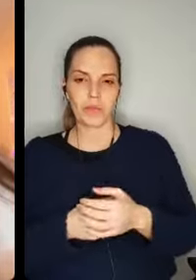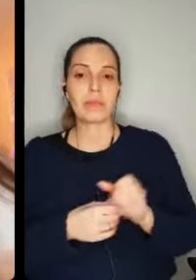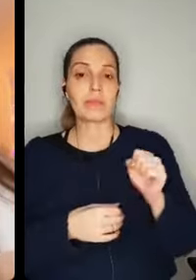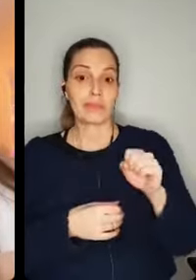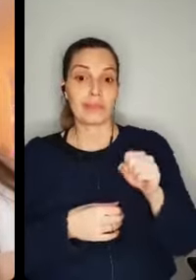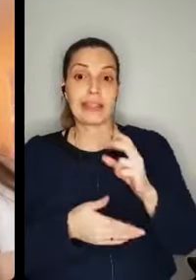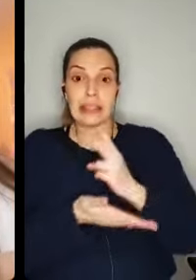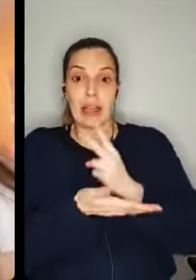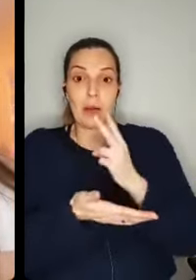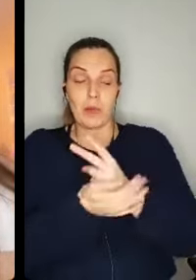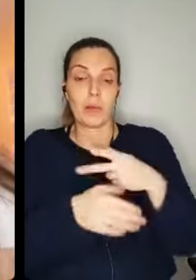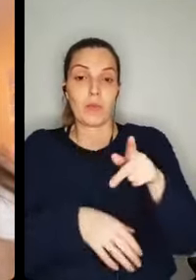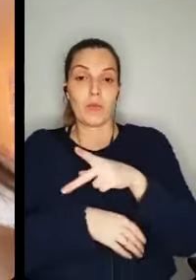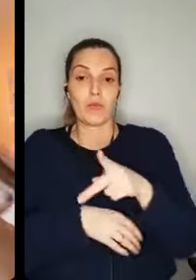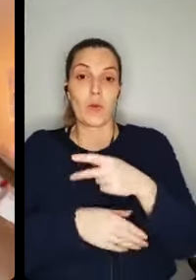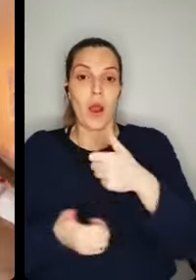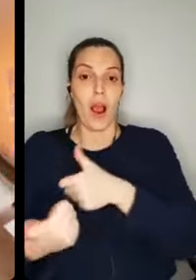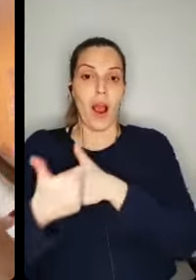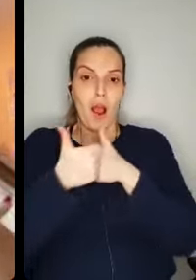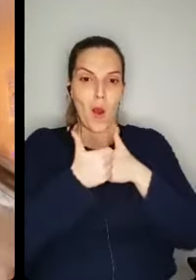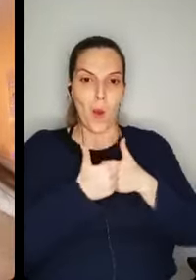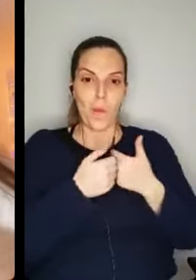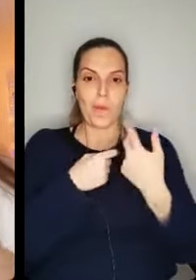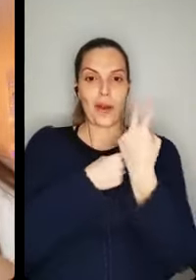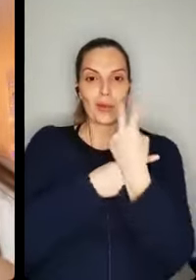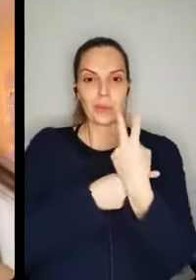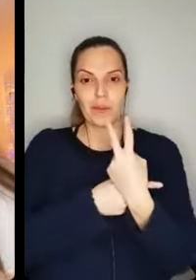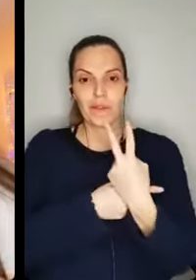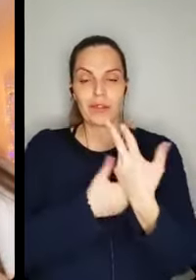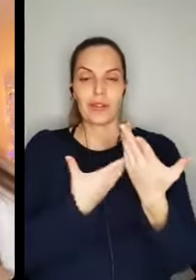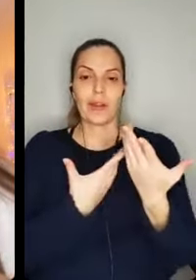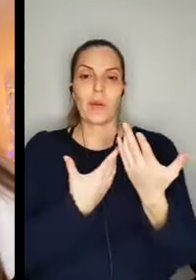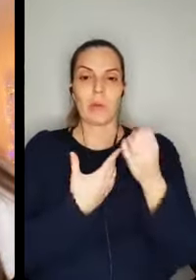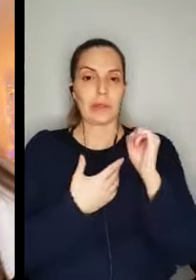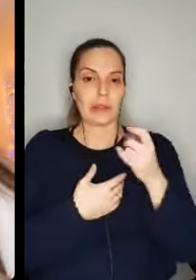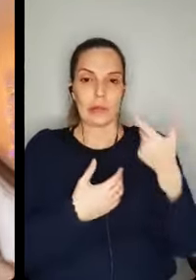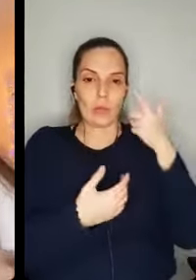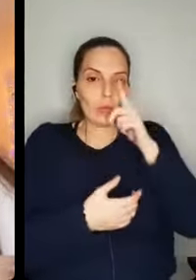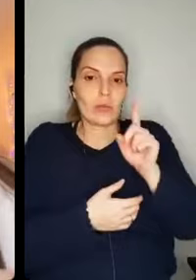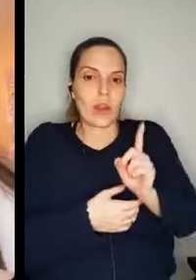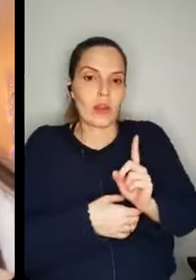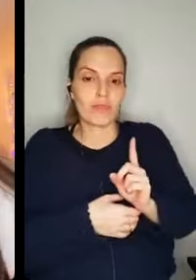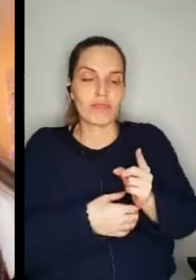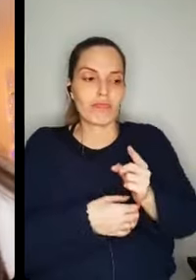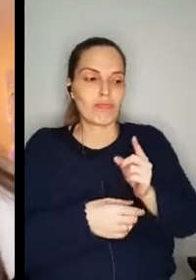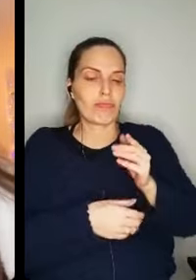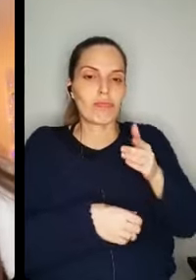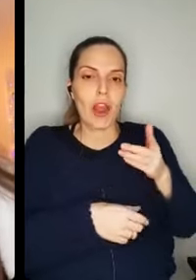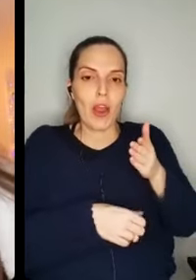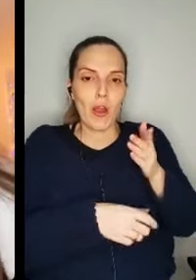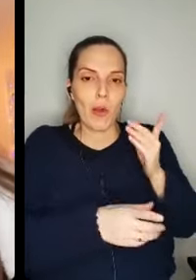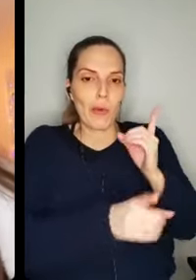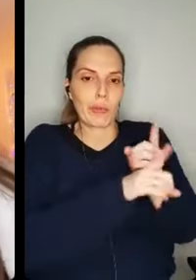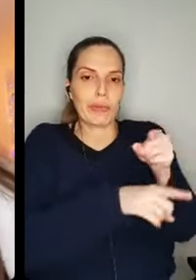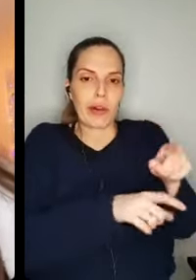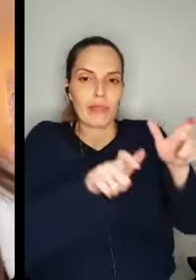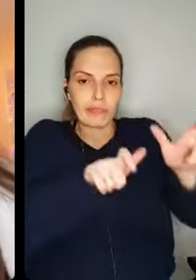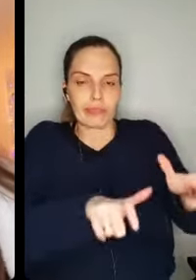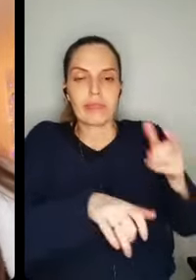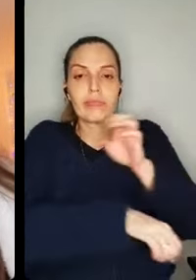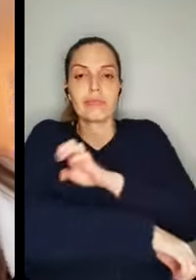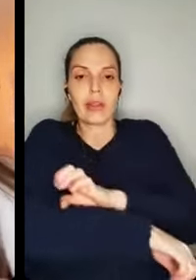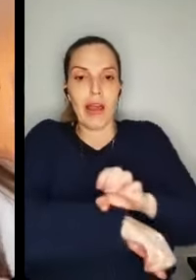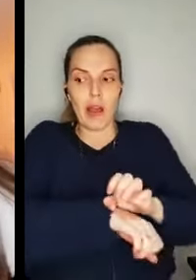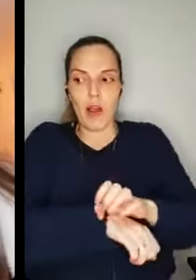nossos professores estão sempre nos acompanhando. Caso a gente não consiga encontrar um campo de estágio, eles nos ajudam a ingressar. Então,